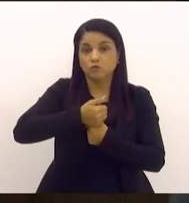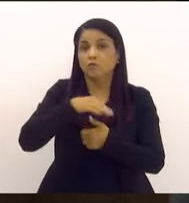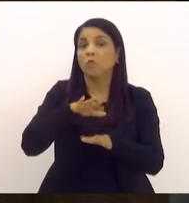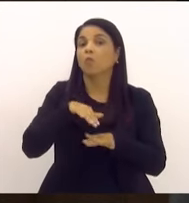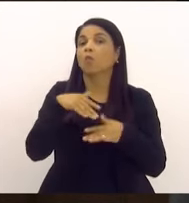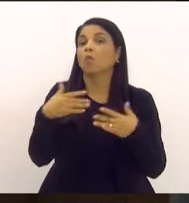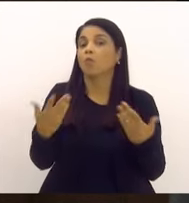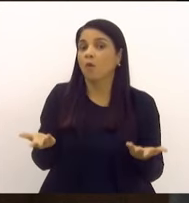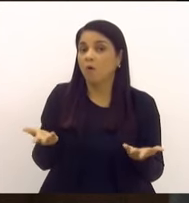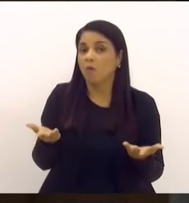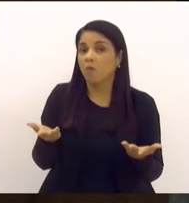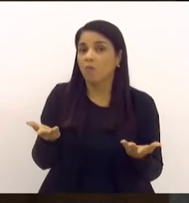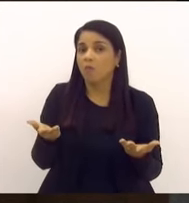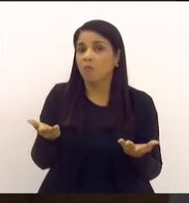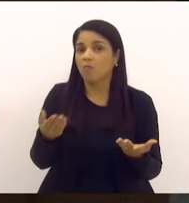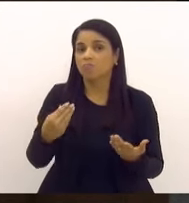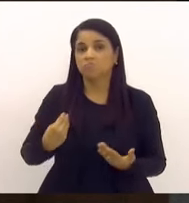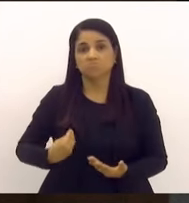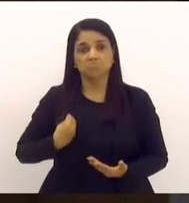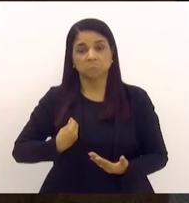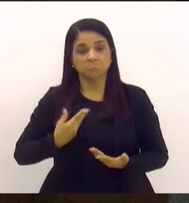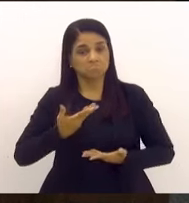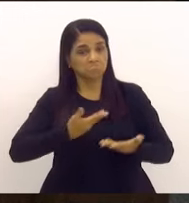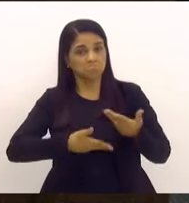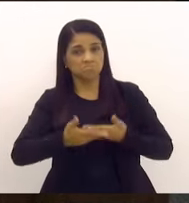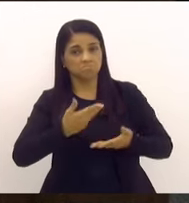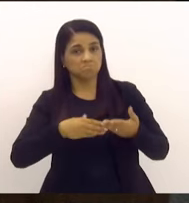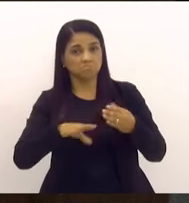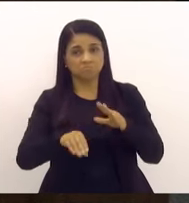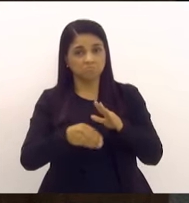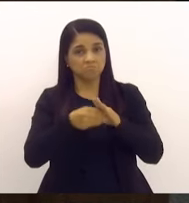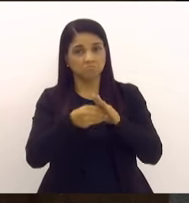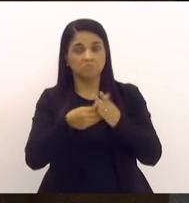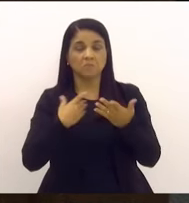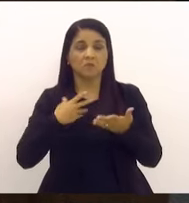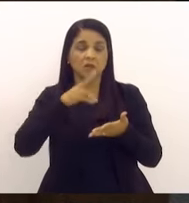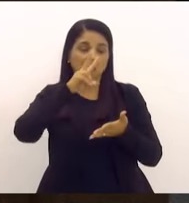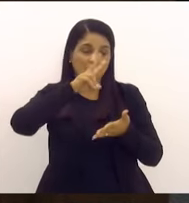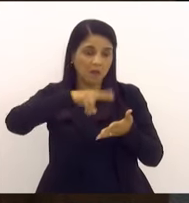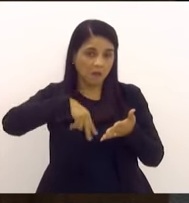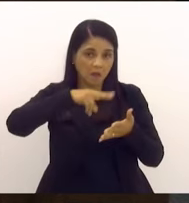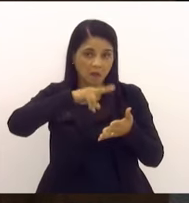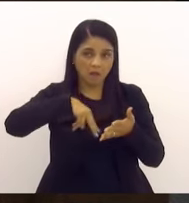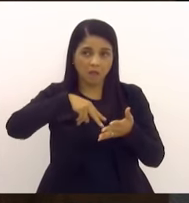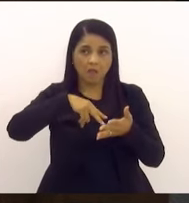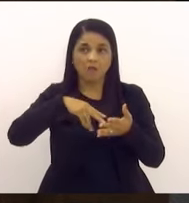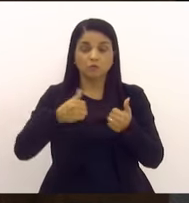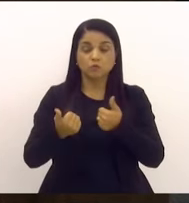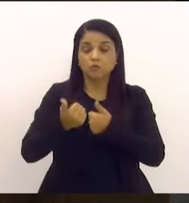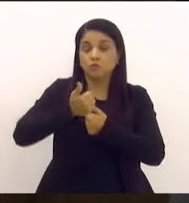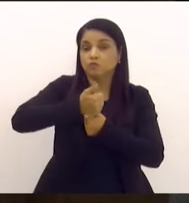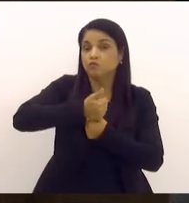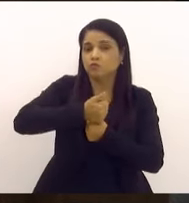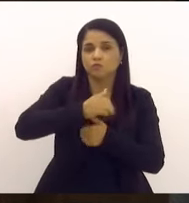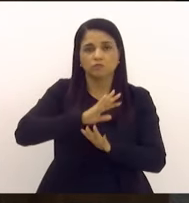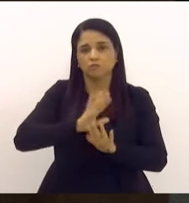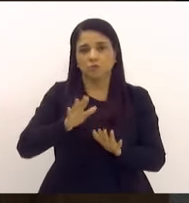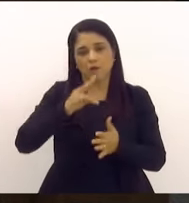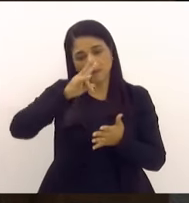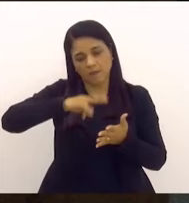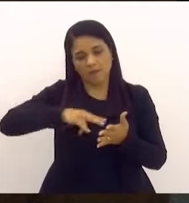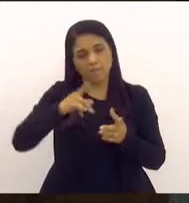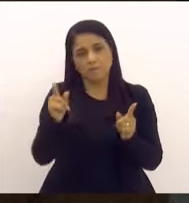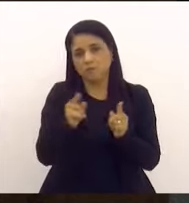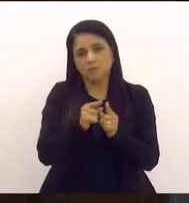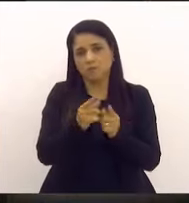não participamos de negociação sobre emenda. Faça a leitura então, por gentileza. Só lê o substitutivo, é